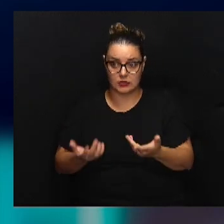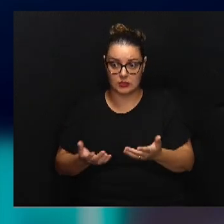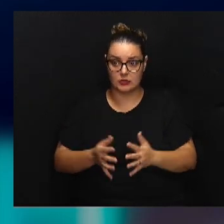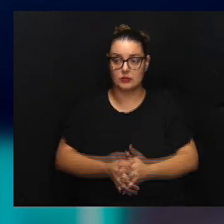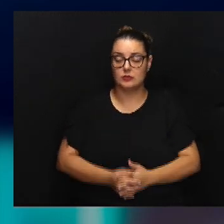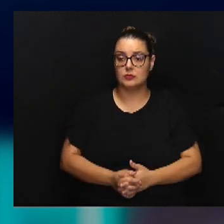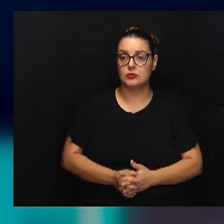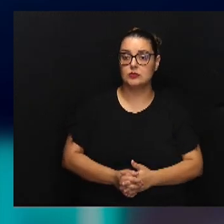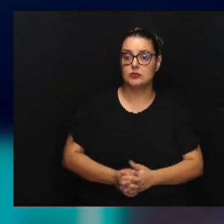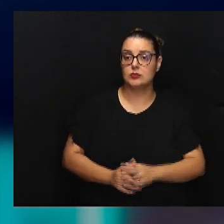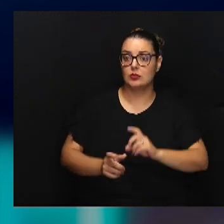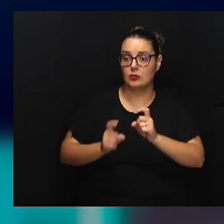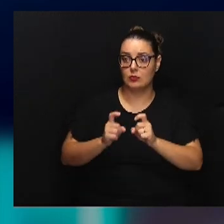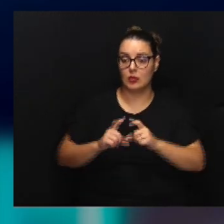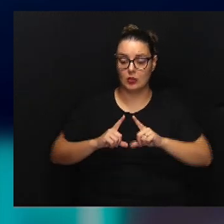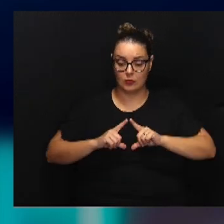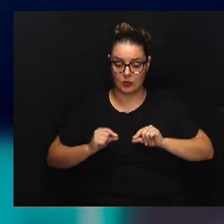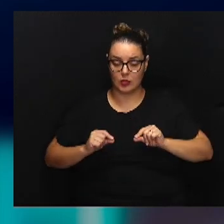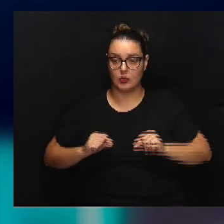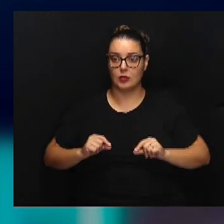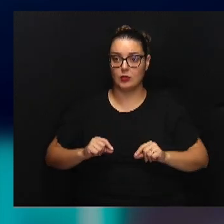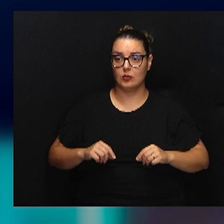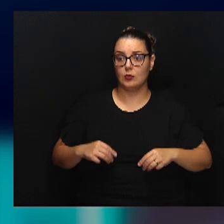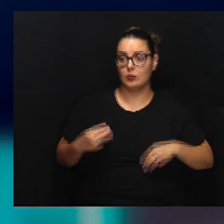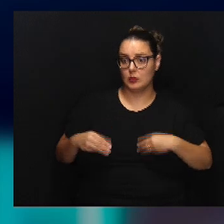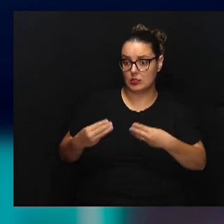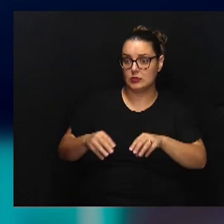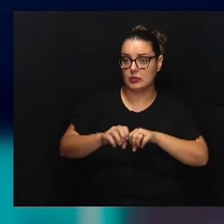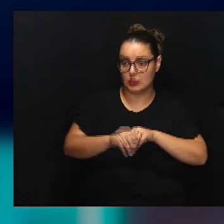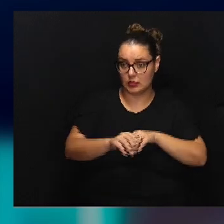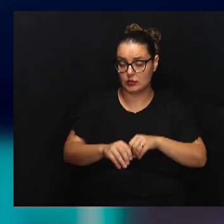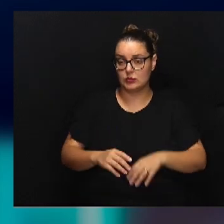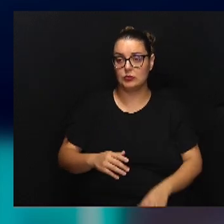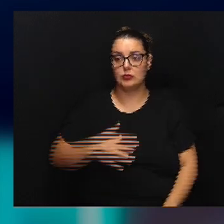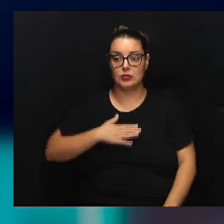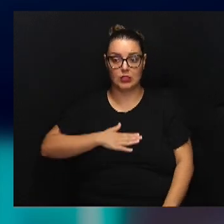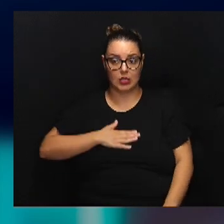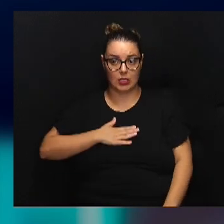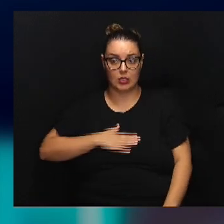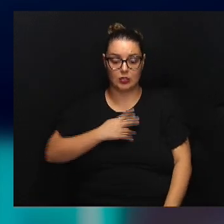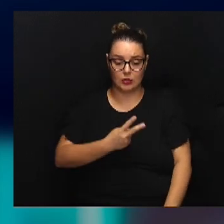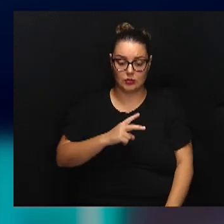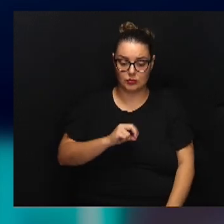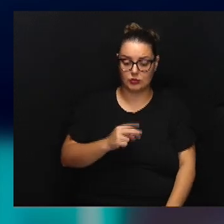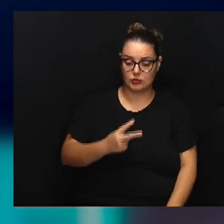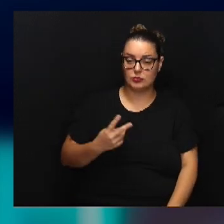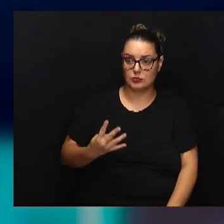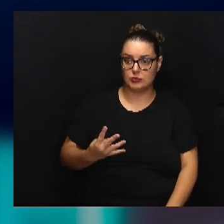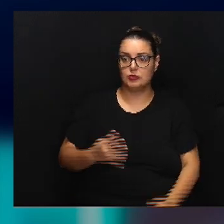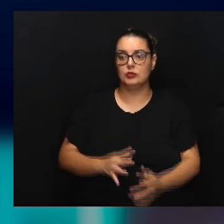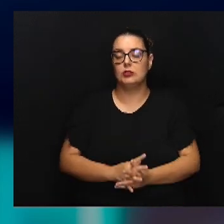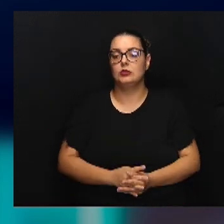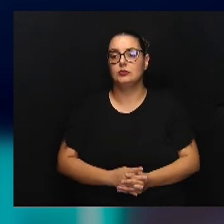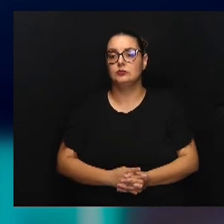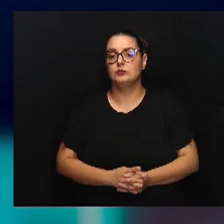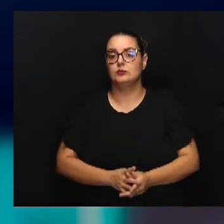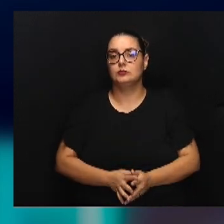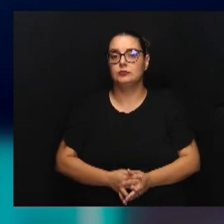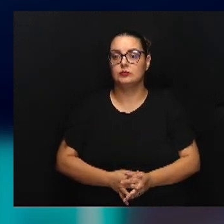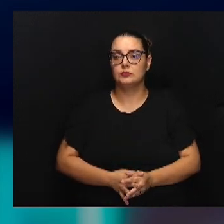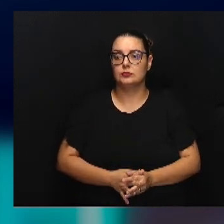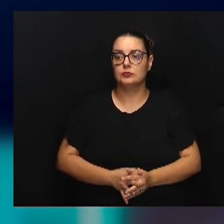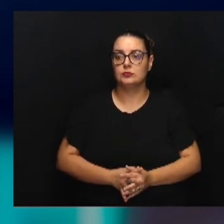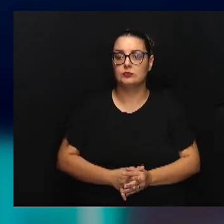uma reunião em Brasília, no Ministério da Educação, em agosto de 2024, né, aí já com